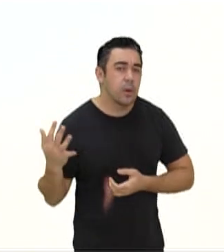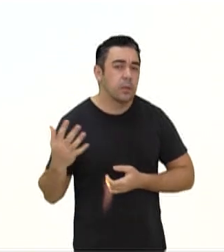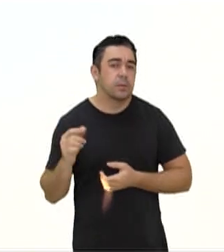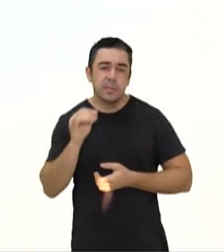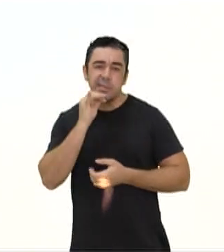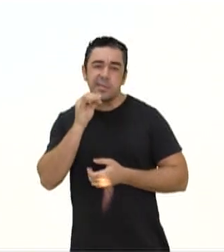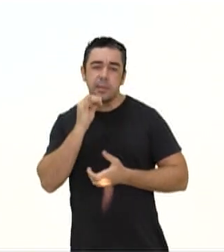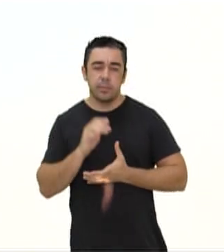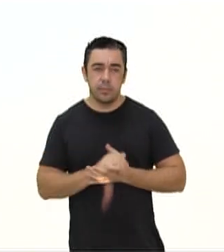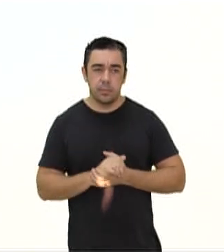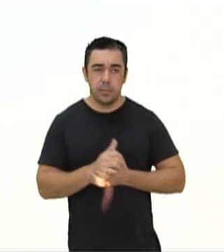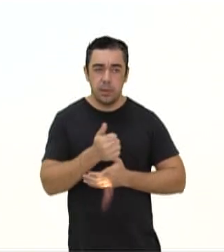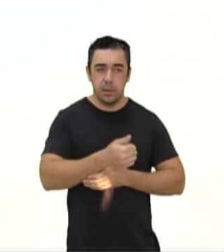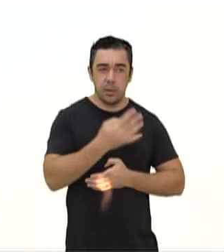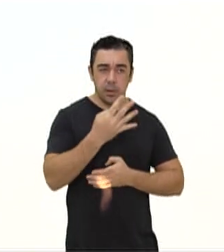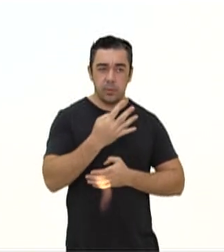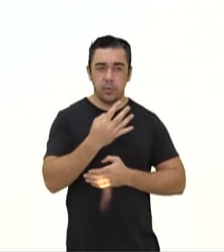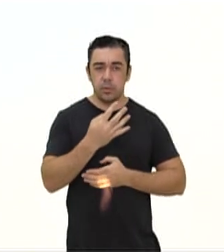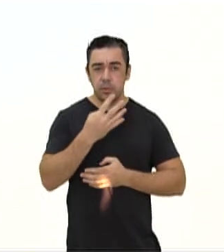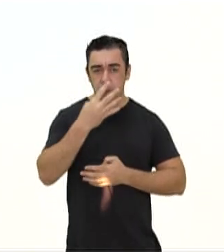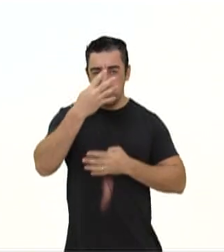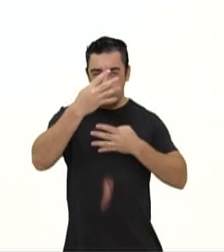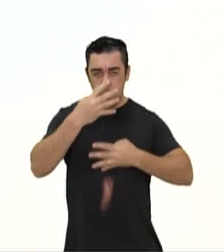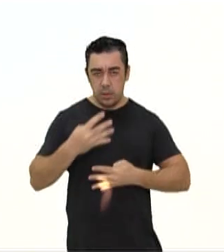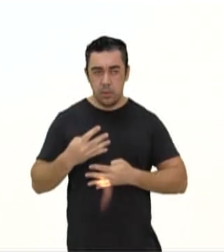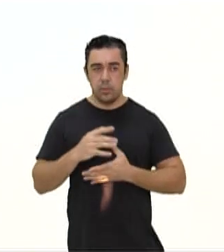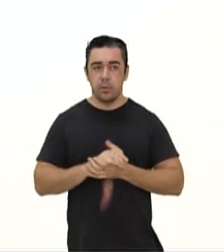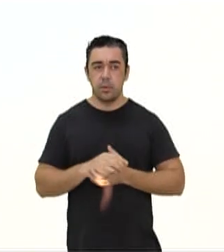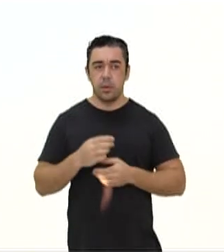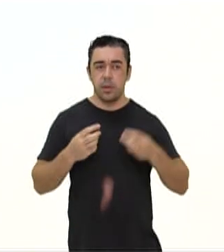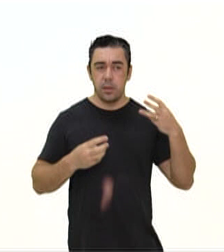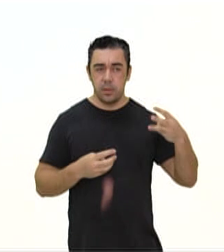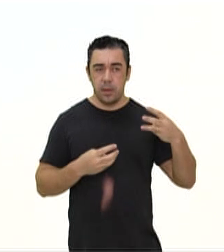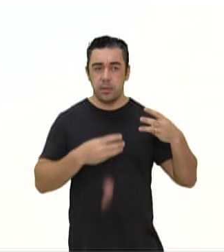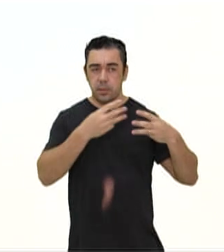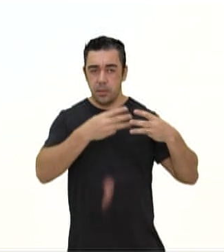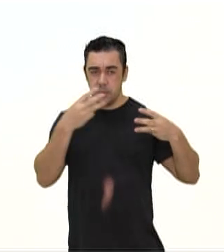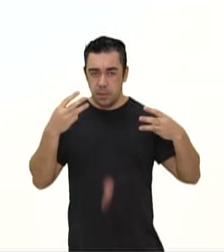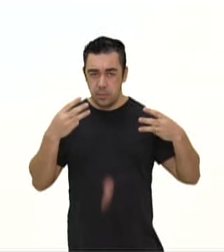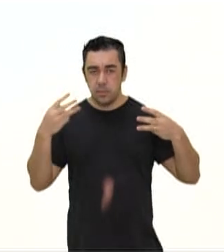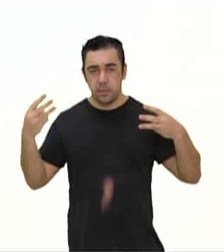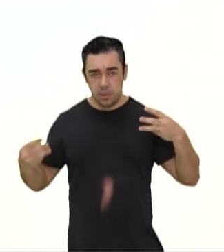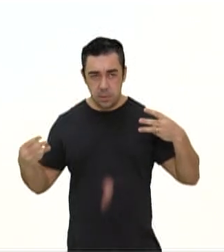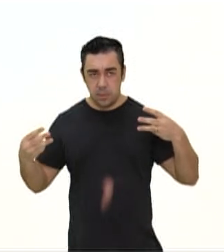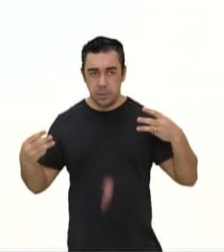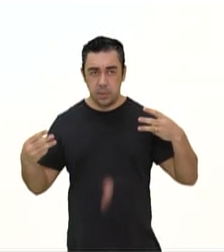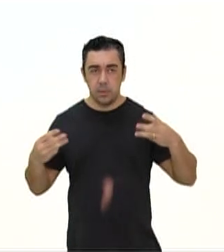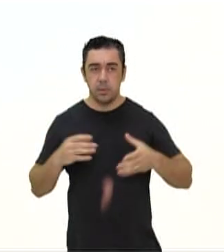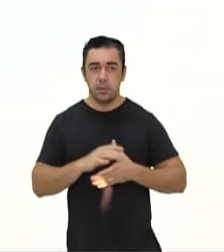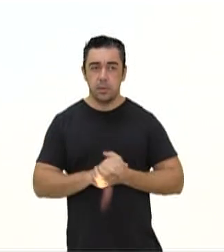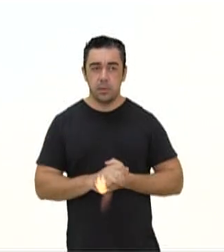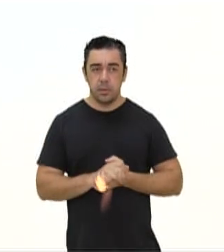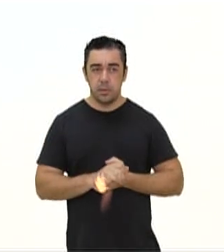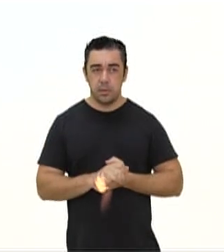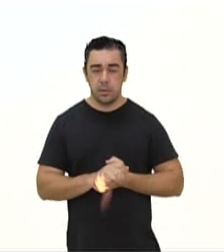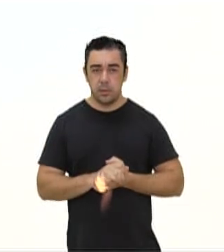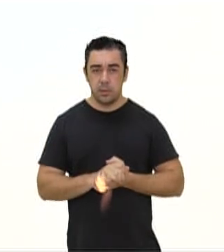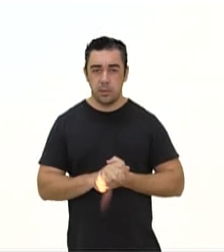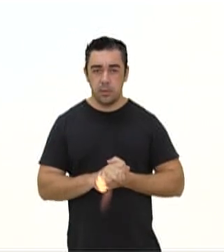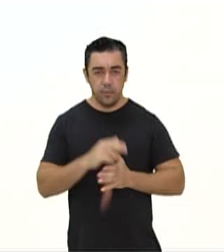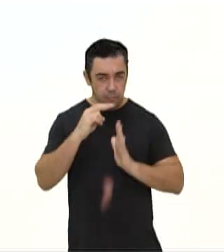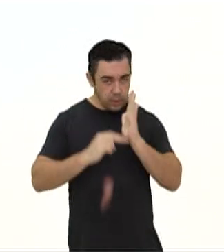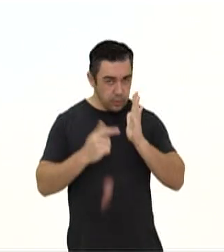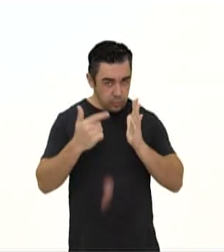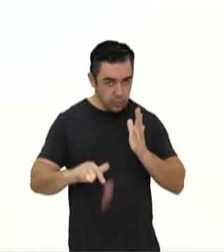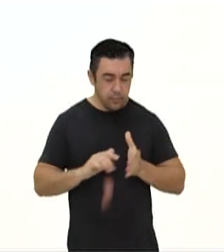de 14 quartetos, 3 tercetos ou 3 quartetos. Vou ler de novo para